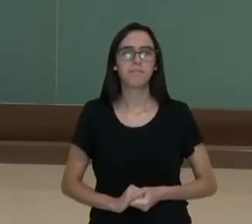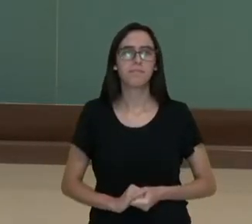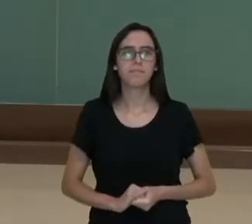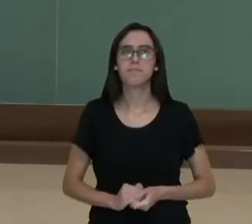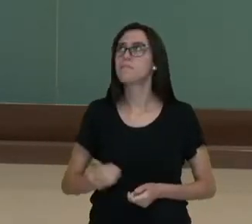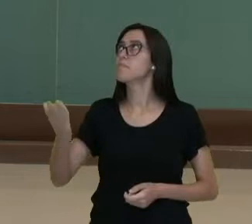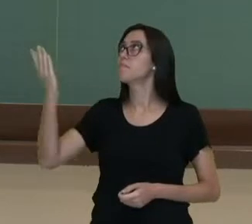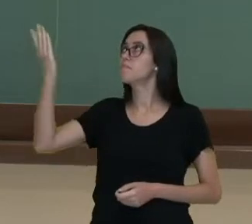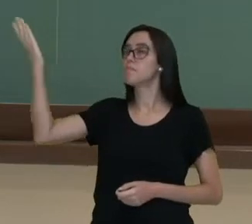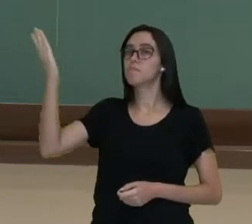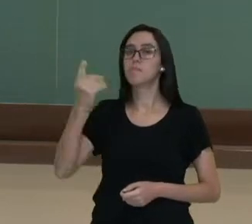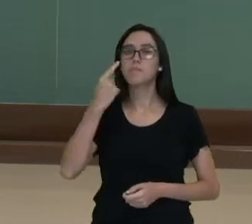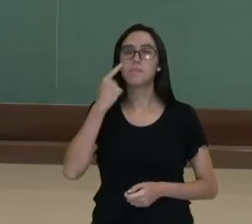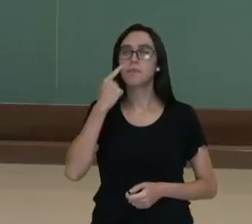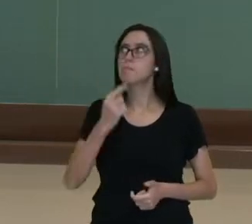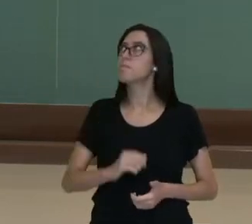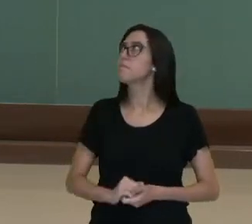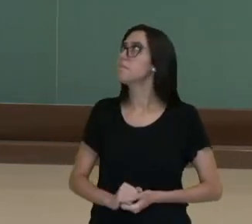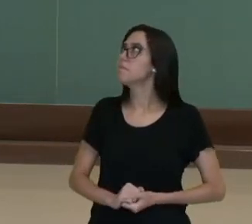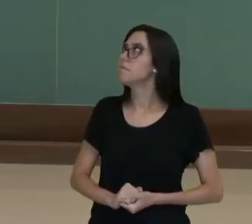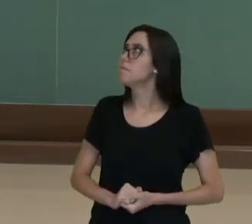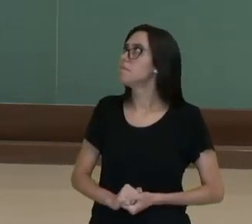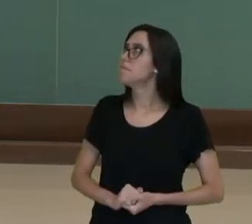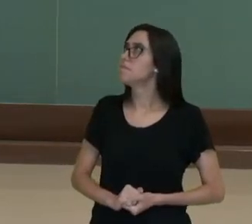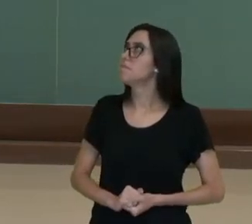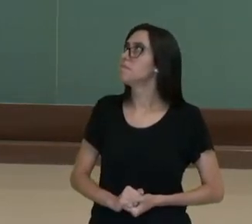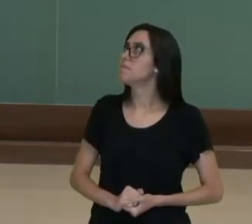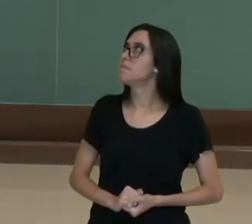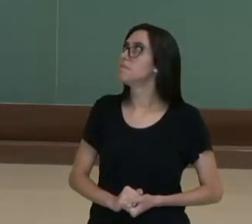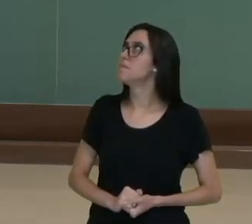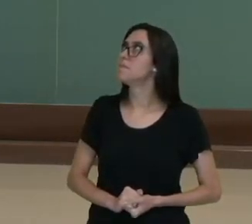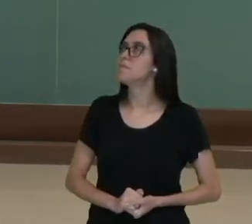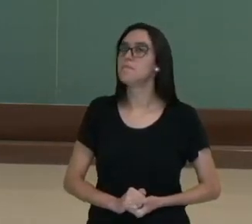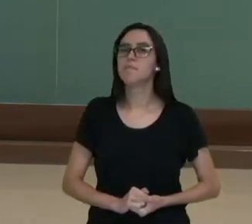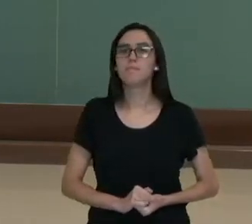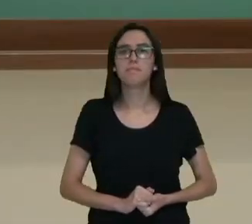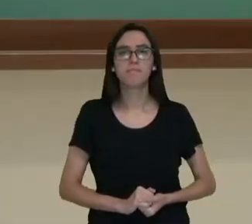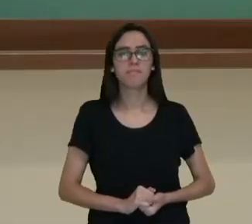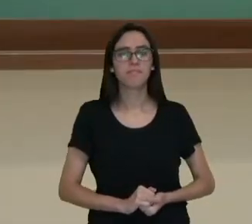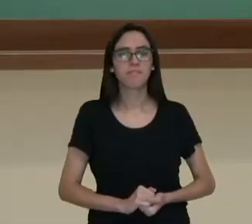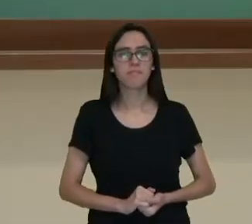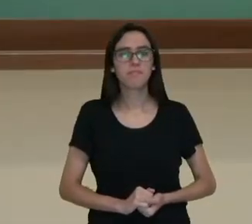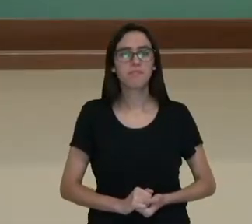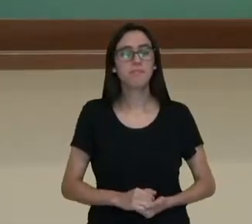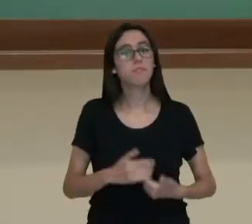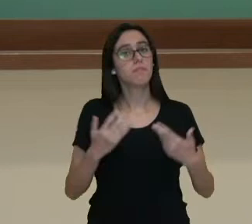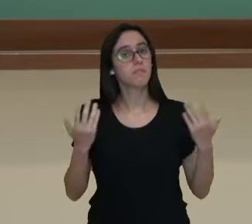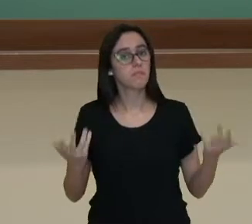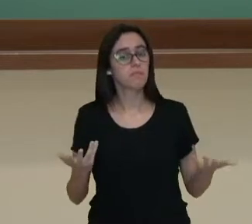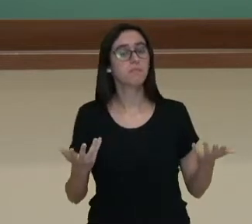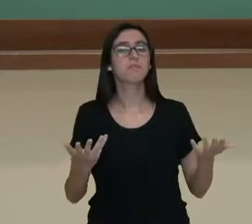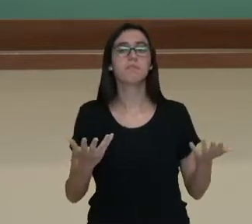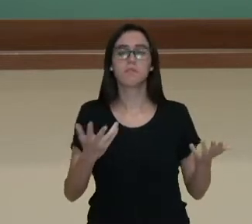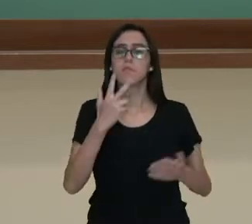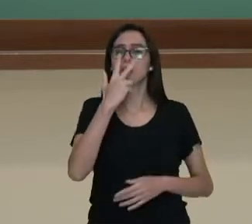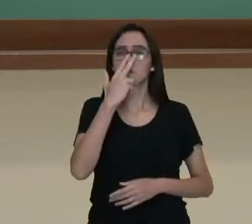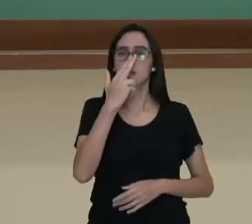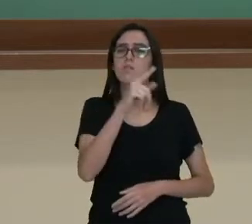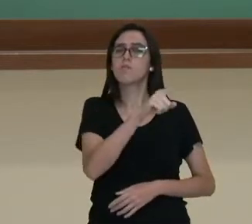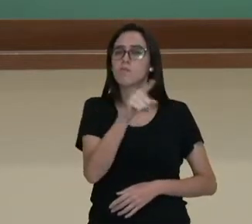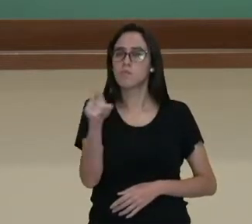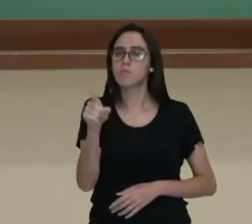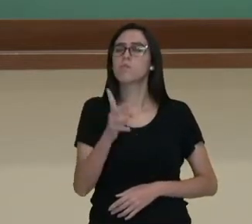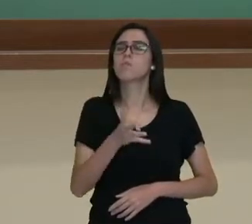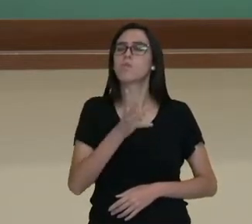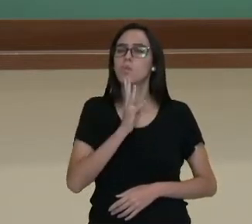poema? E quais são suas características? Provavelmente vocês devem conhecer